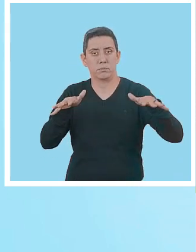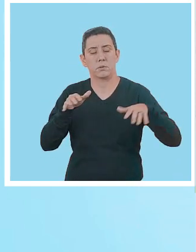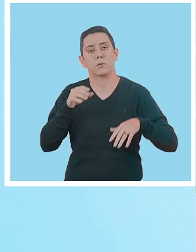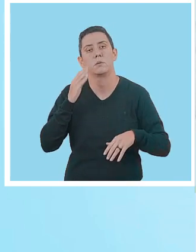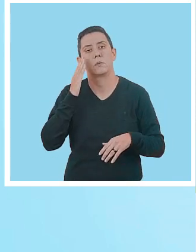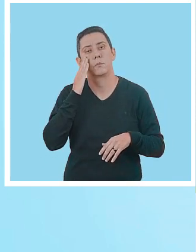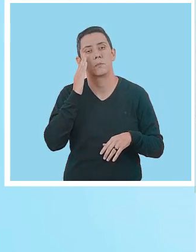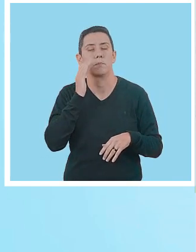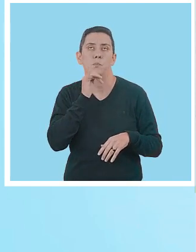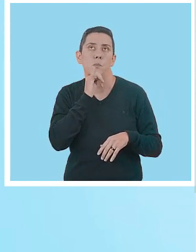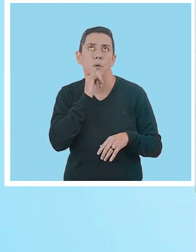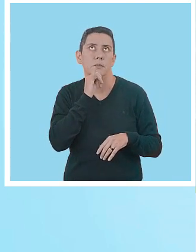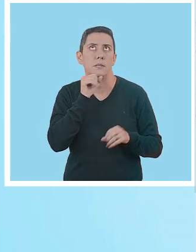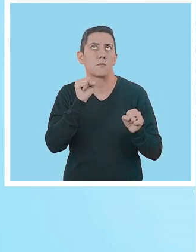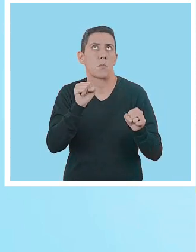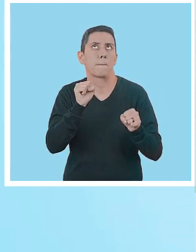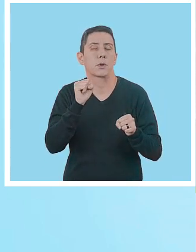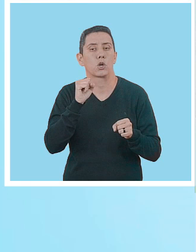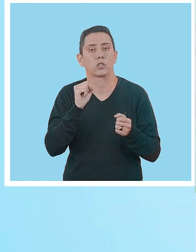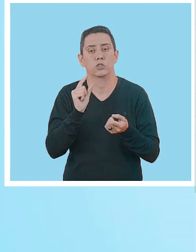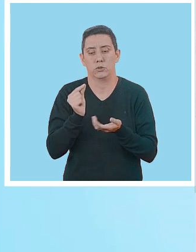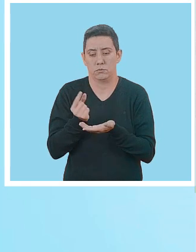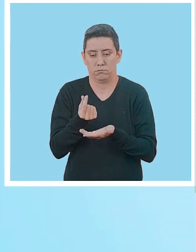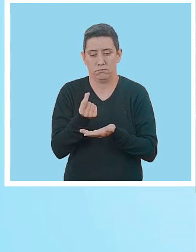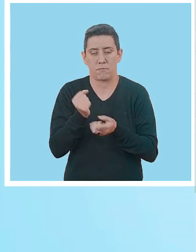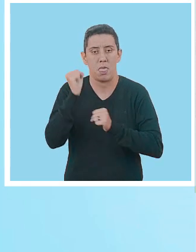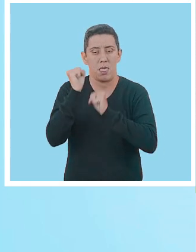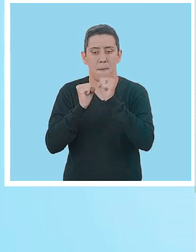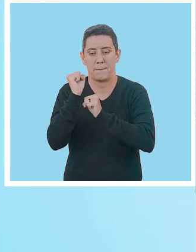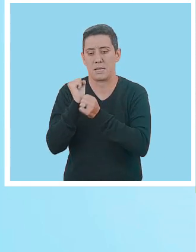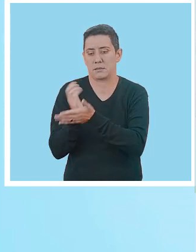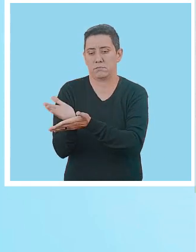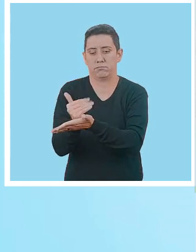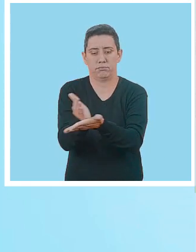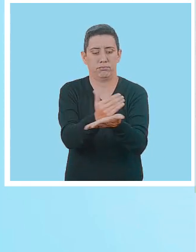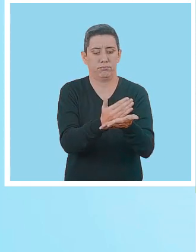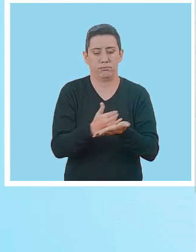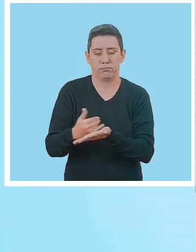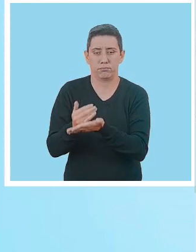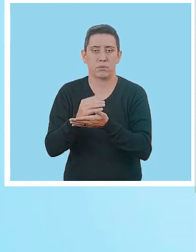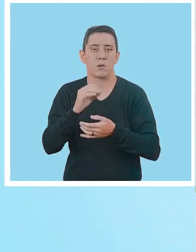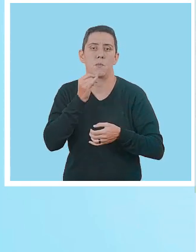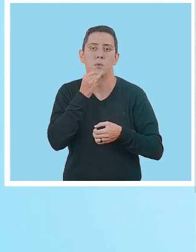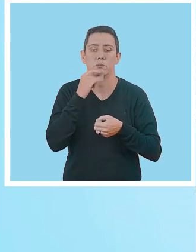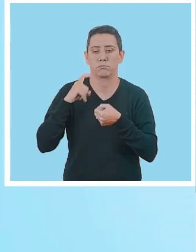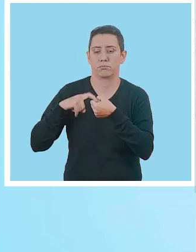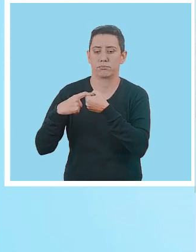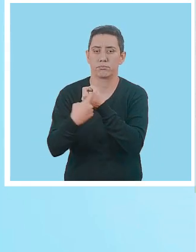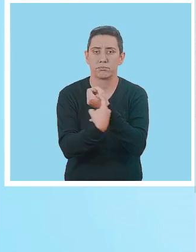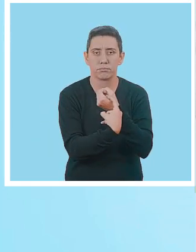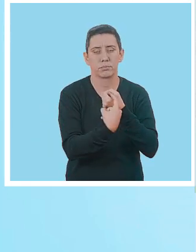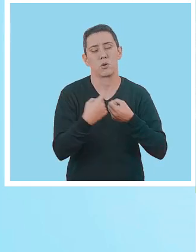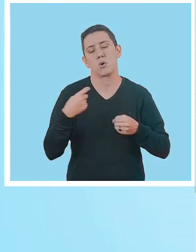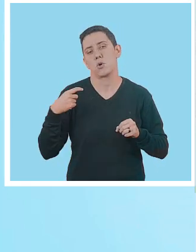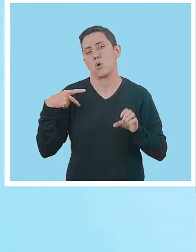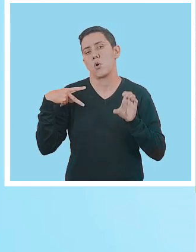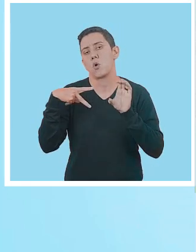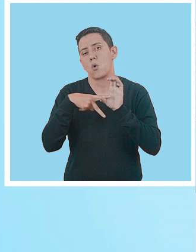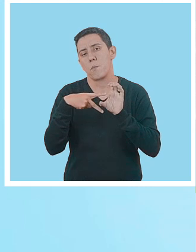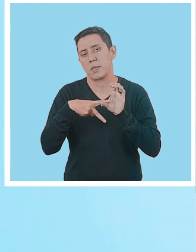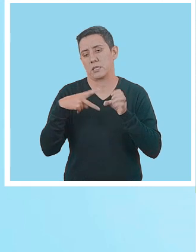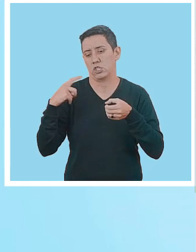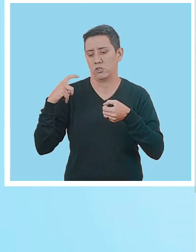consórcio Onde eu posso dividir Entre várias empresas Ou cooperativa e entre bares bares